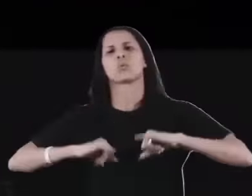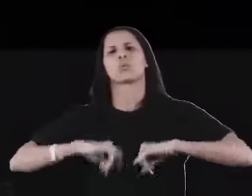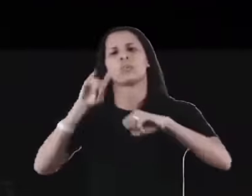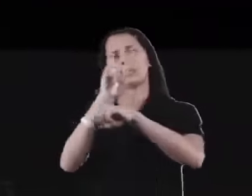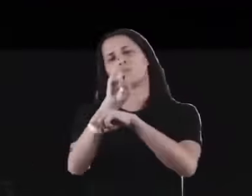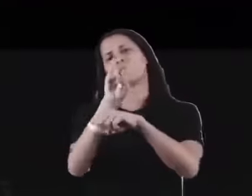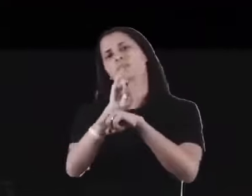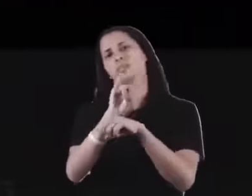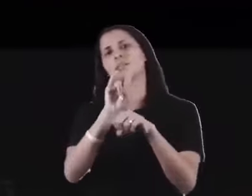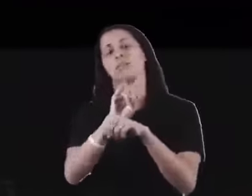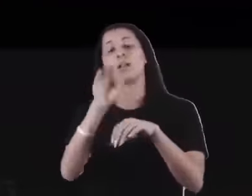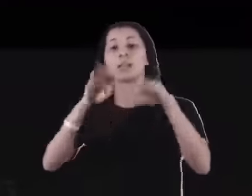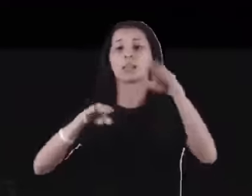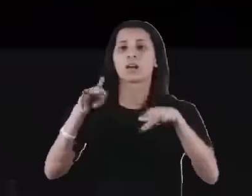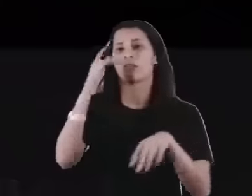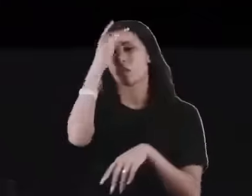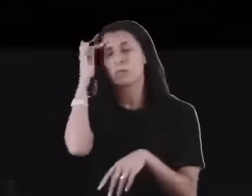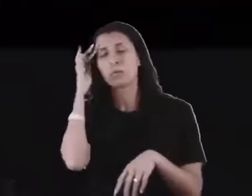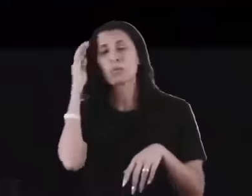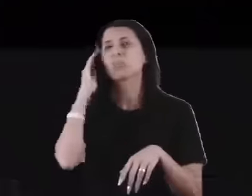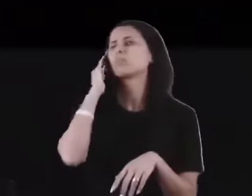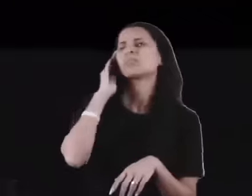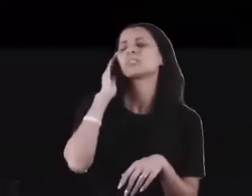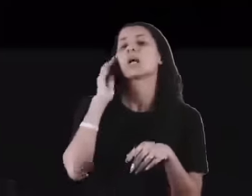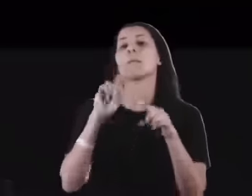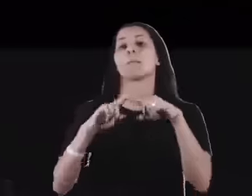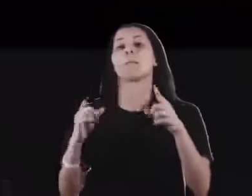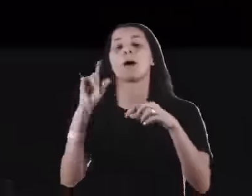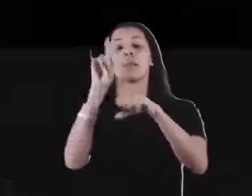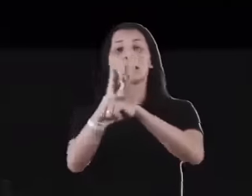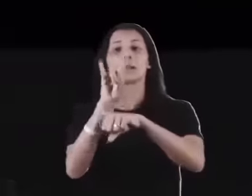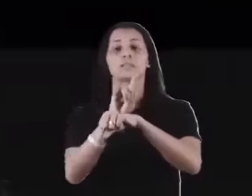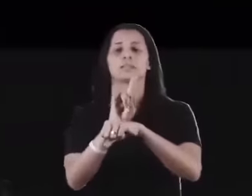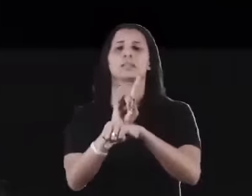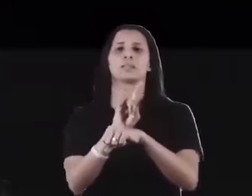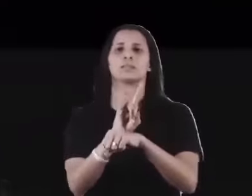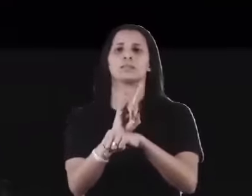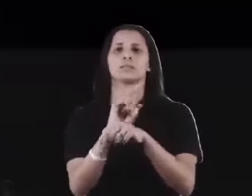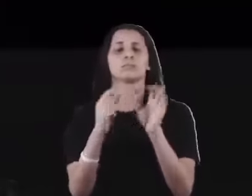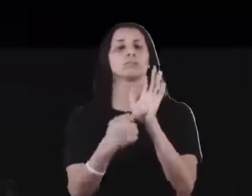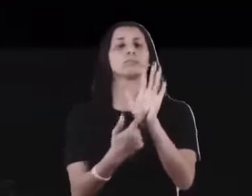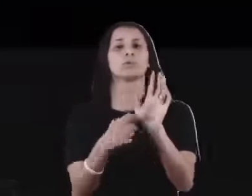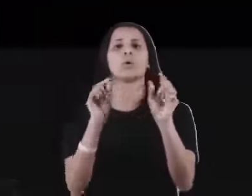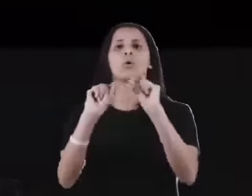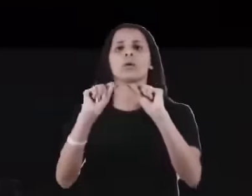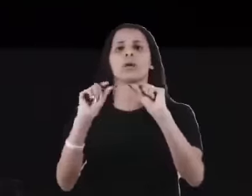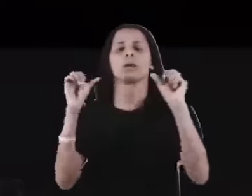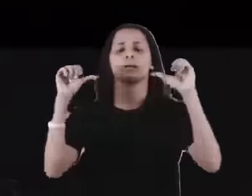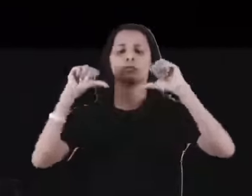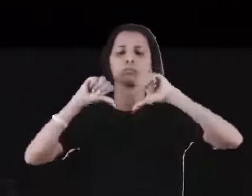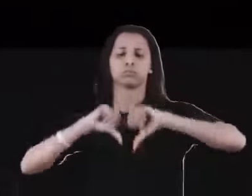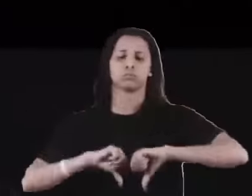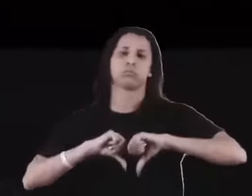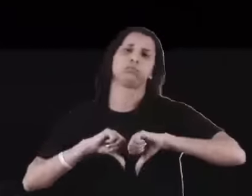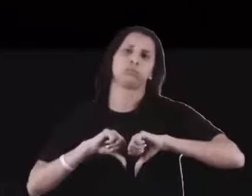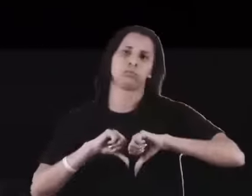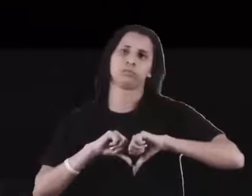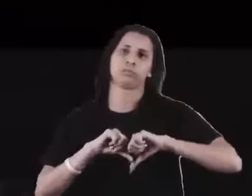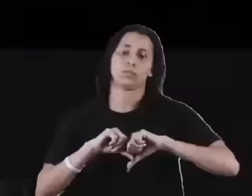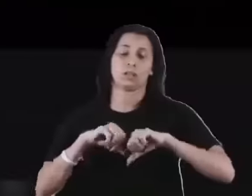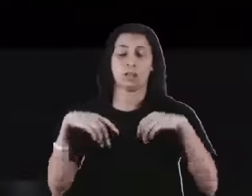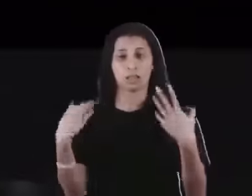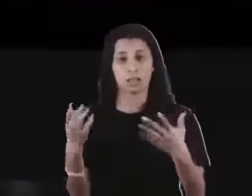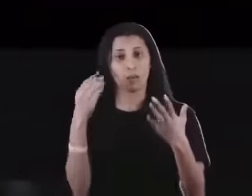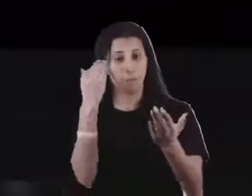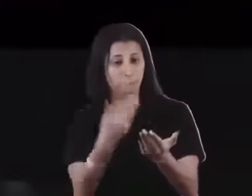traição talvez Muitas pessoas não saibam mas a traição ela é sim considerada uma perda é como alguém que perde